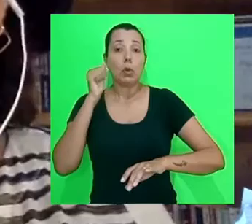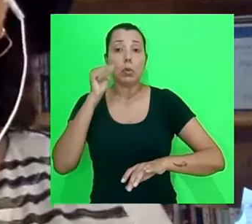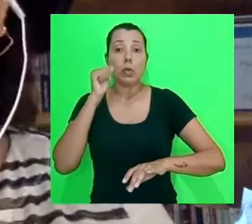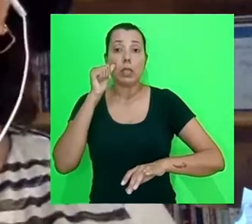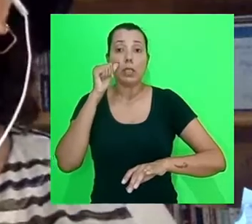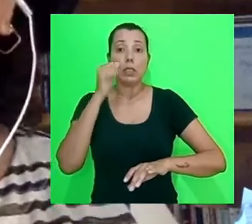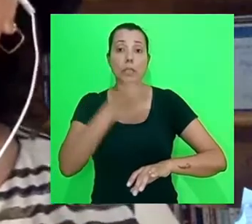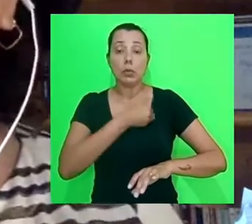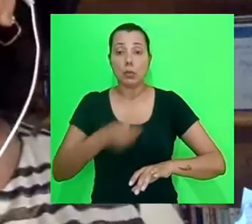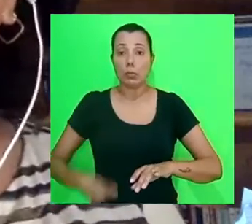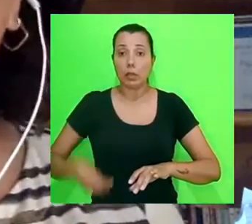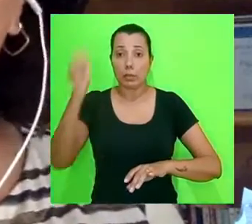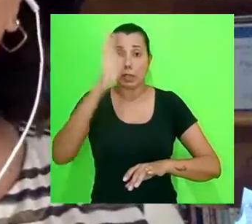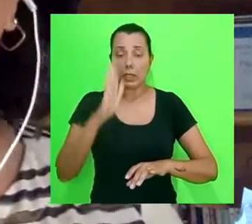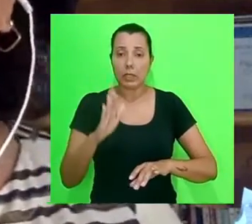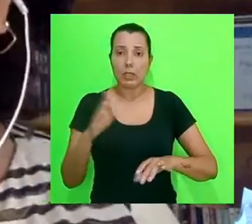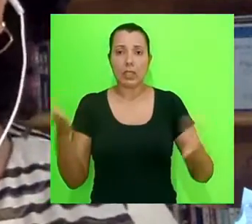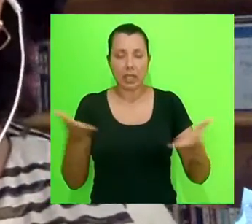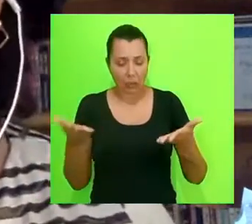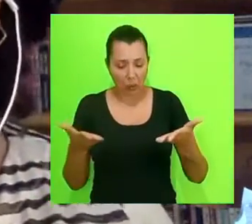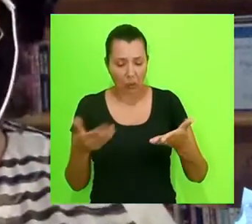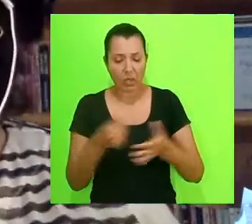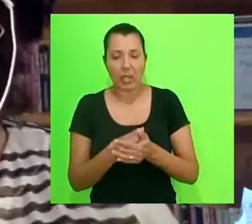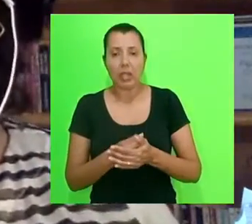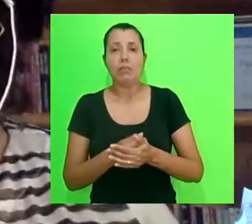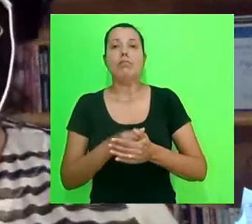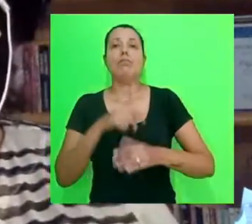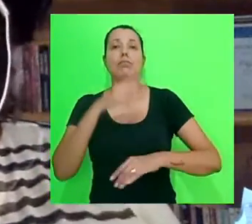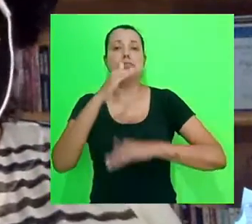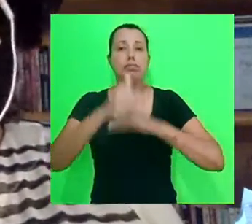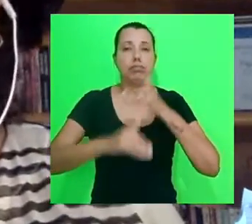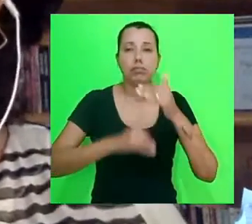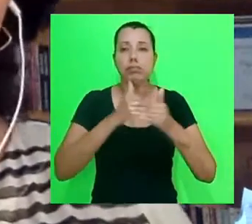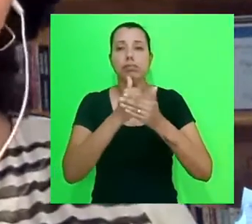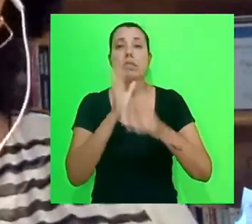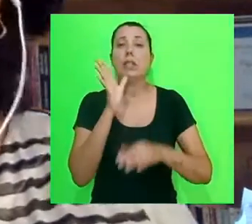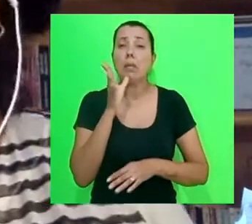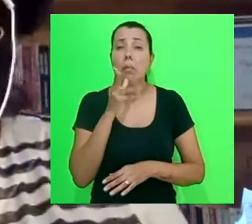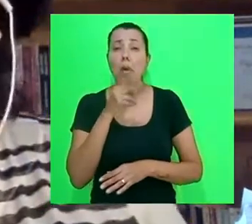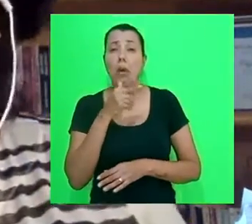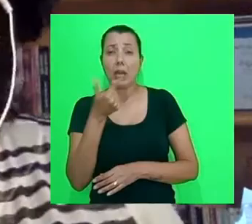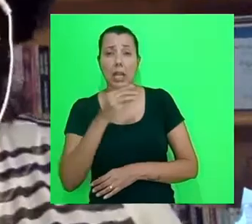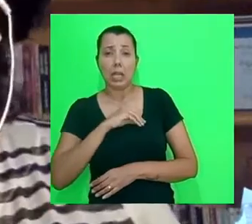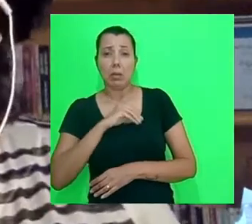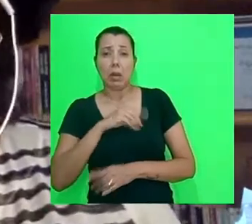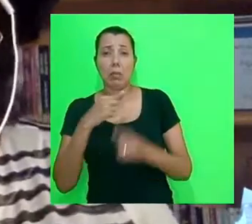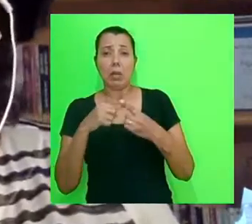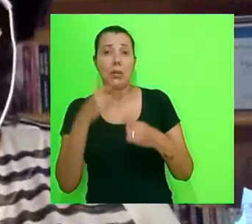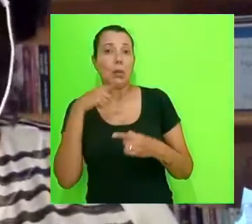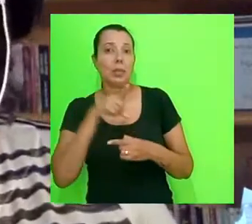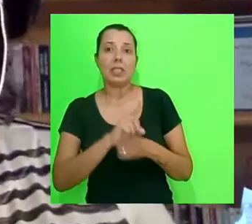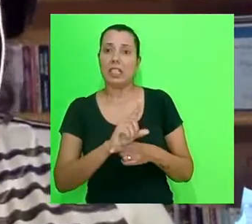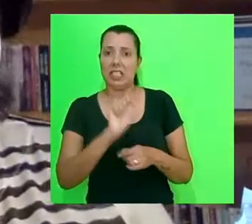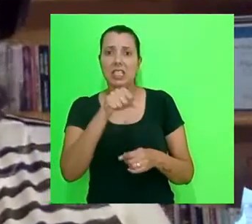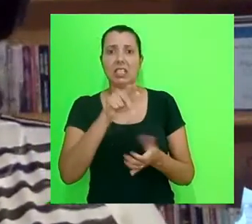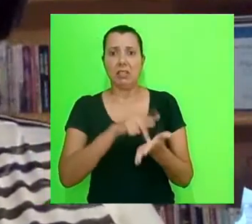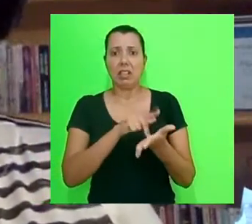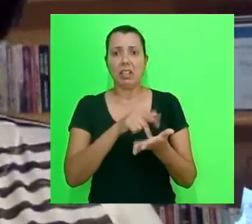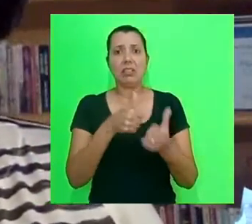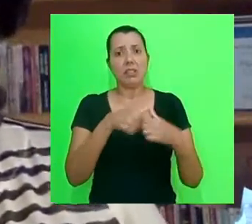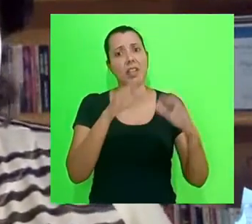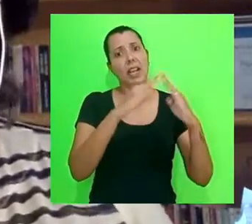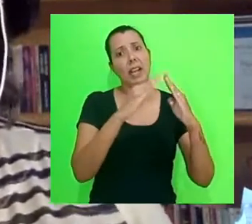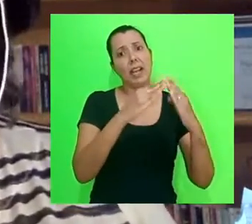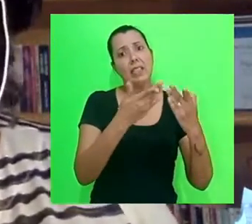também as responsáveis por cuidar dos idosos. Nós sabemos que na grande maioria das famílias, quem assume